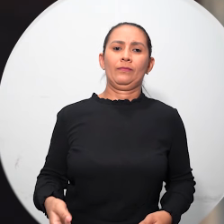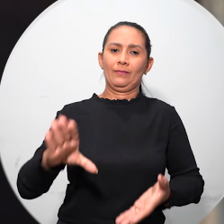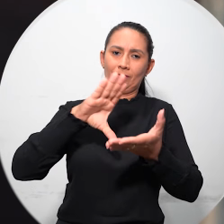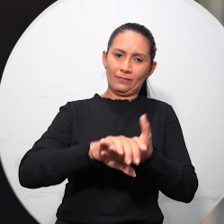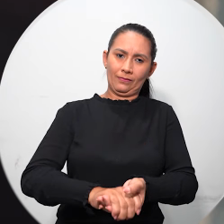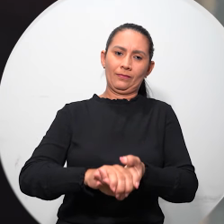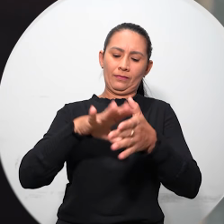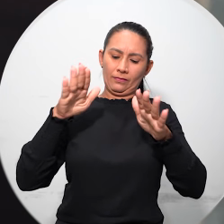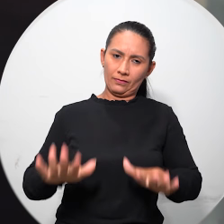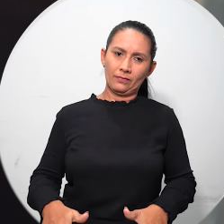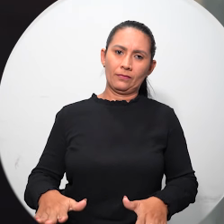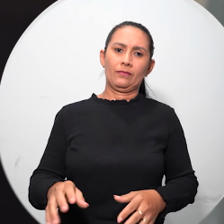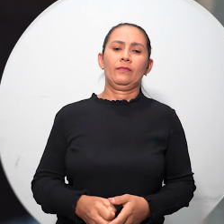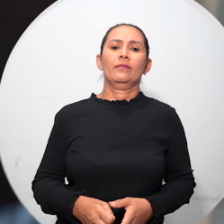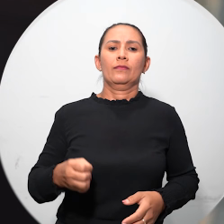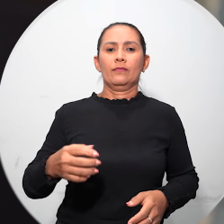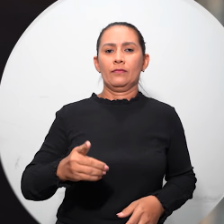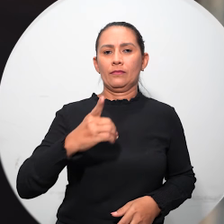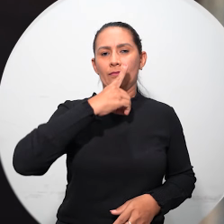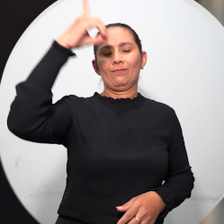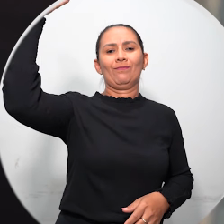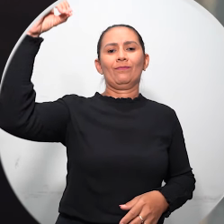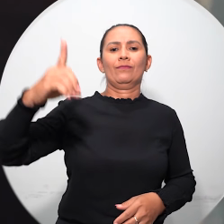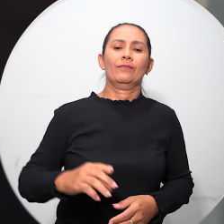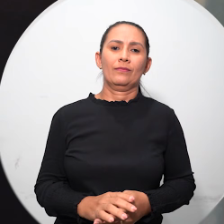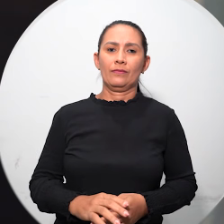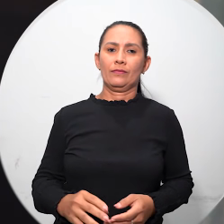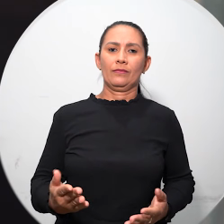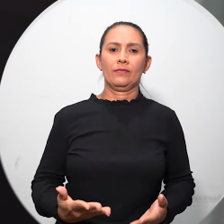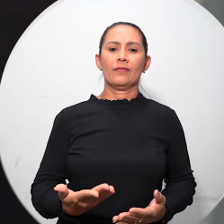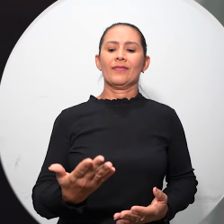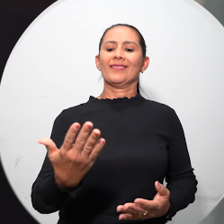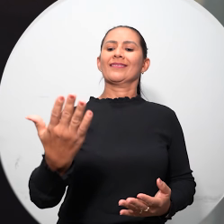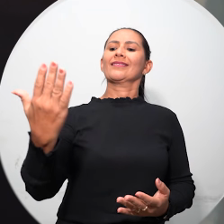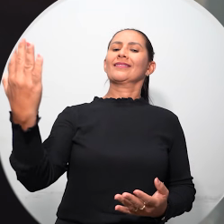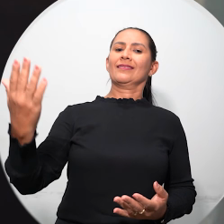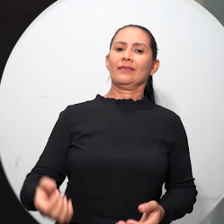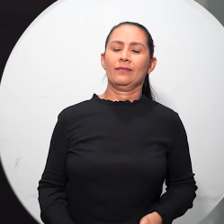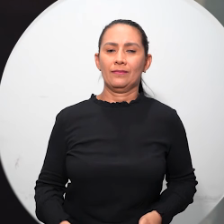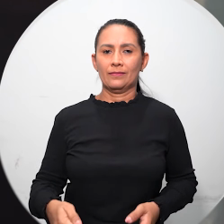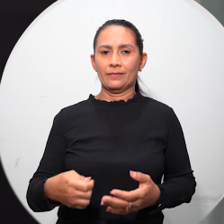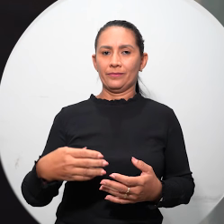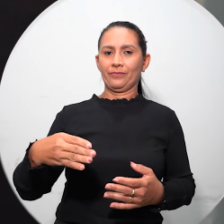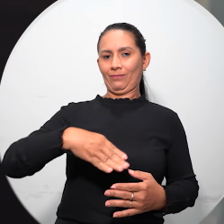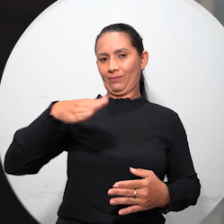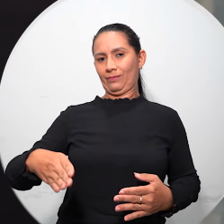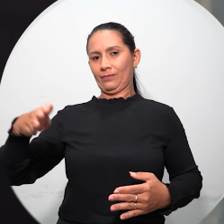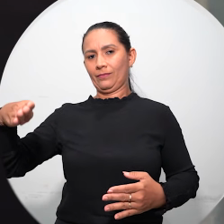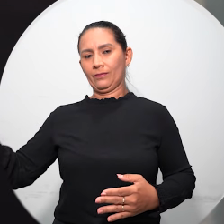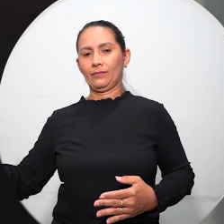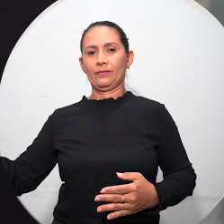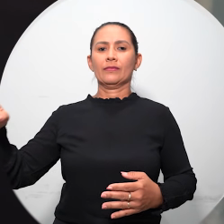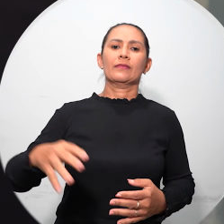meu Deus, e neste meu torrão apreciar o nosso pé de serra, ver e beber dessa água limpa e cristalina que tem no